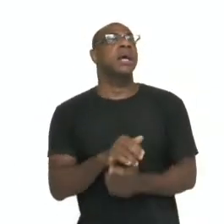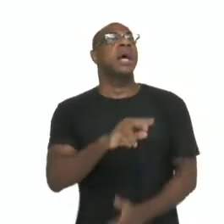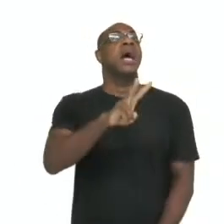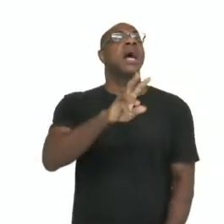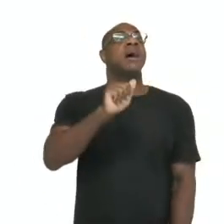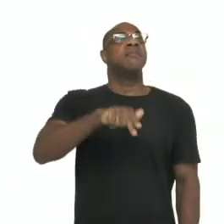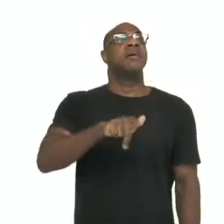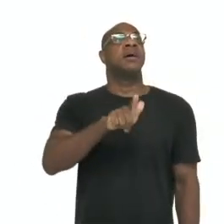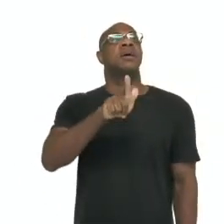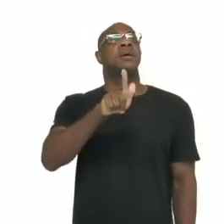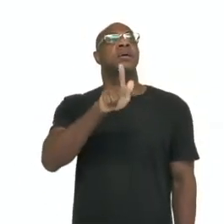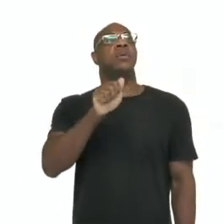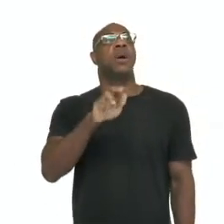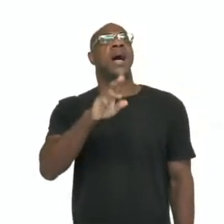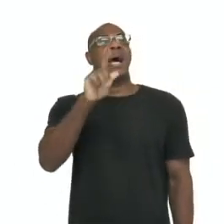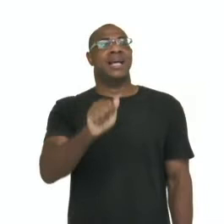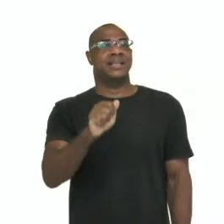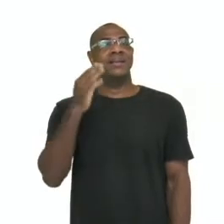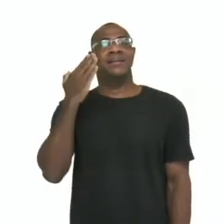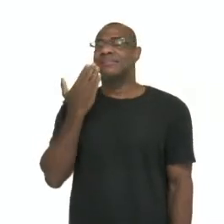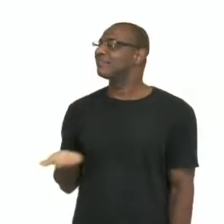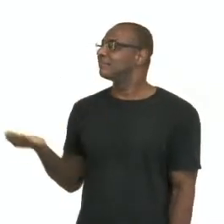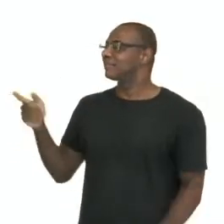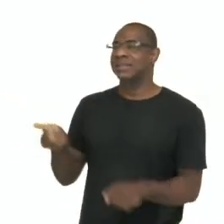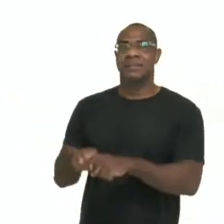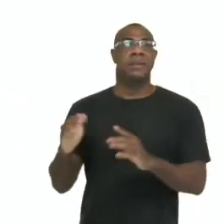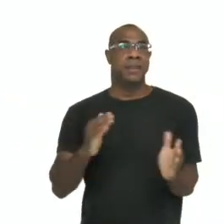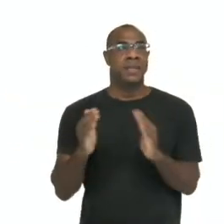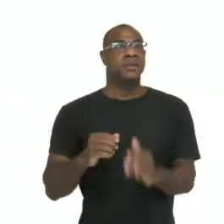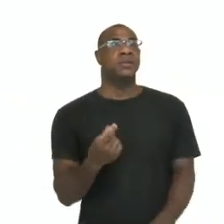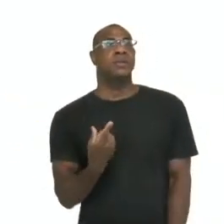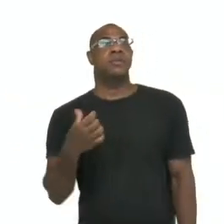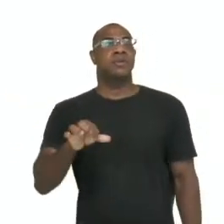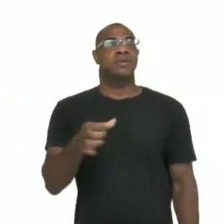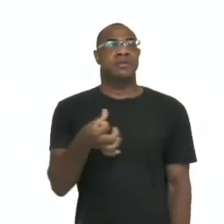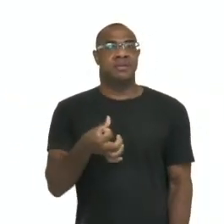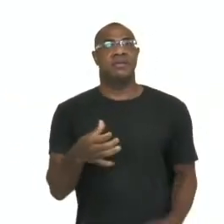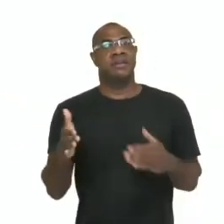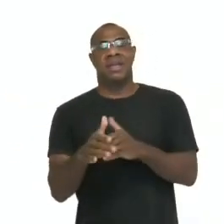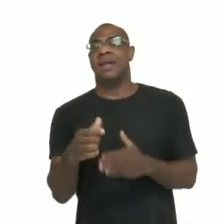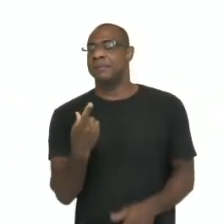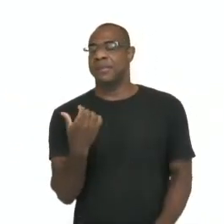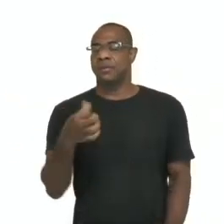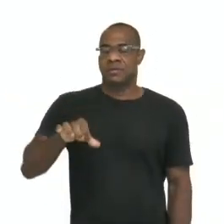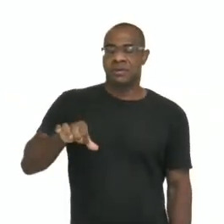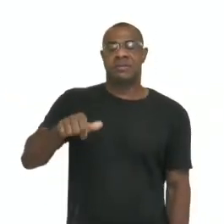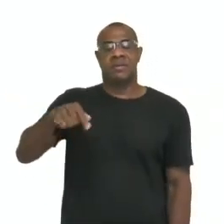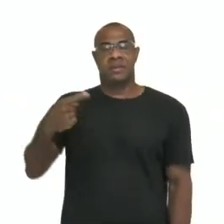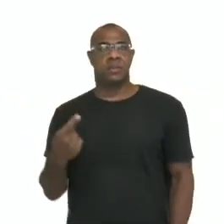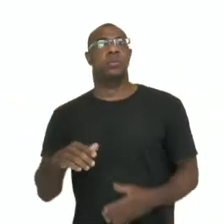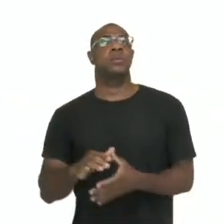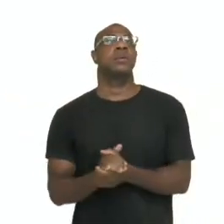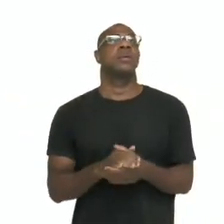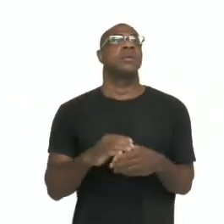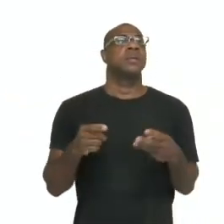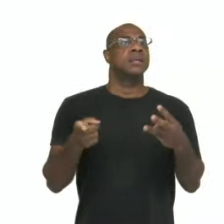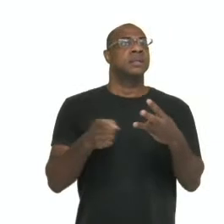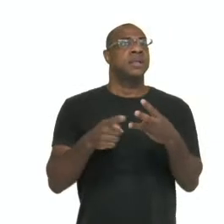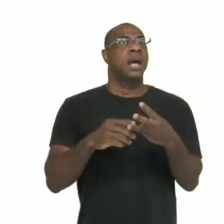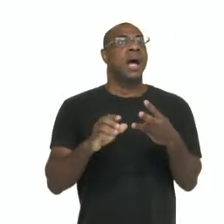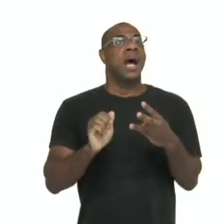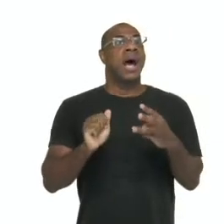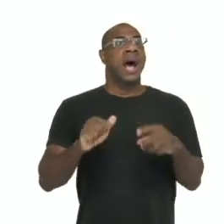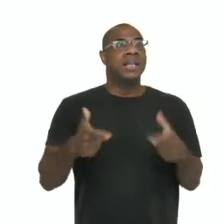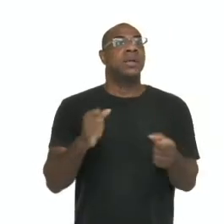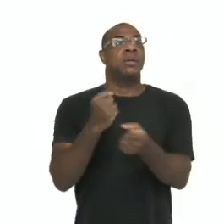Paulo, principalmente de 1966 a 71. A Ação Libertadora Nacional, que atuou de 1967